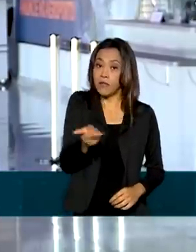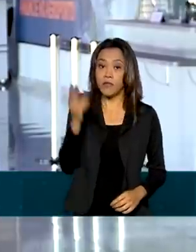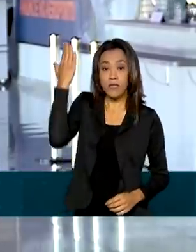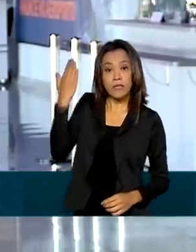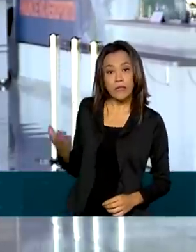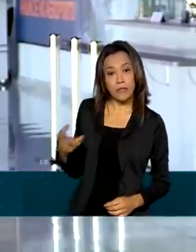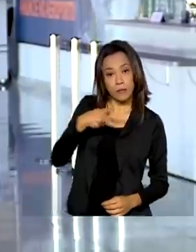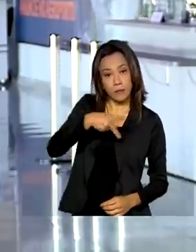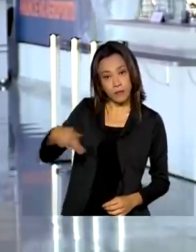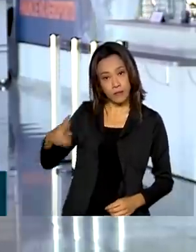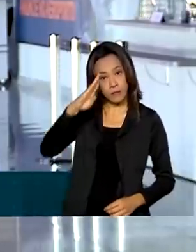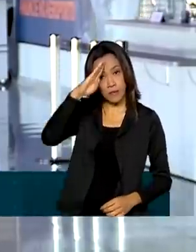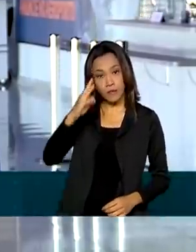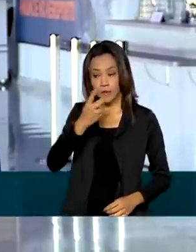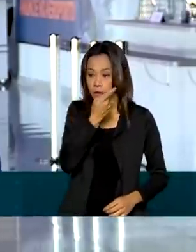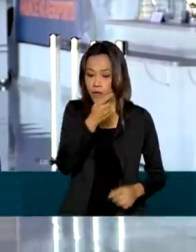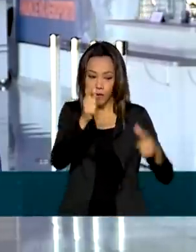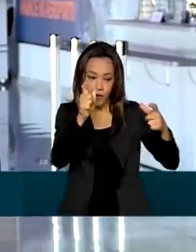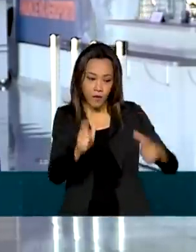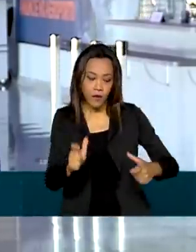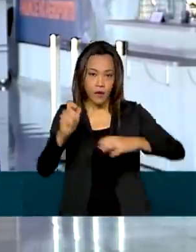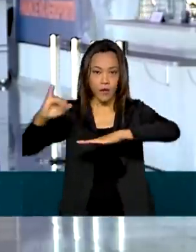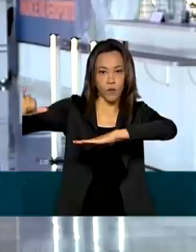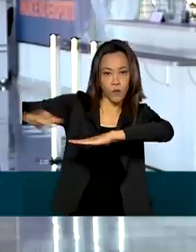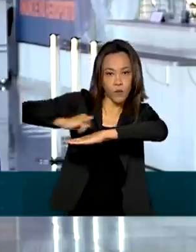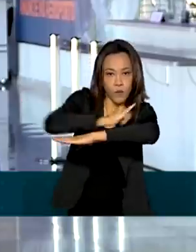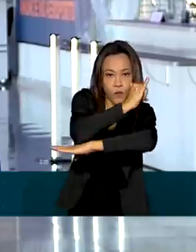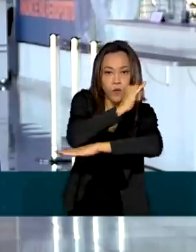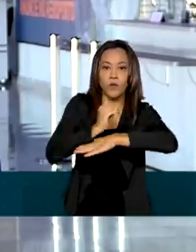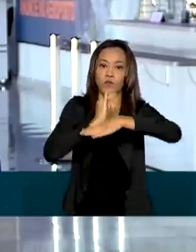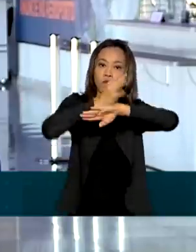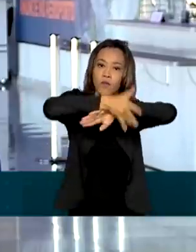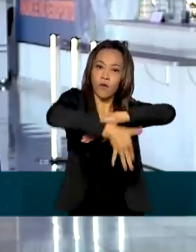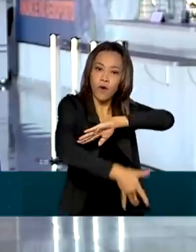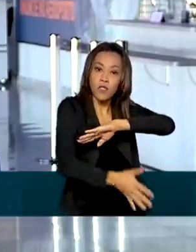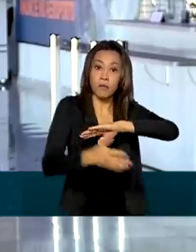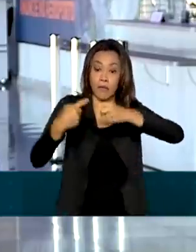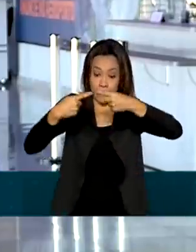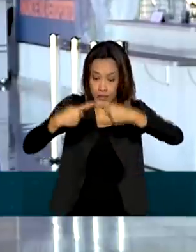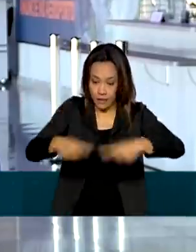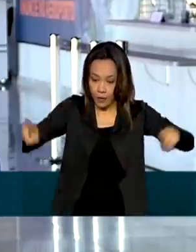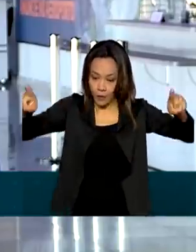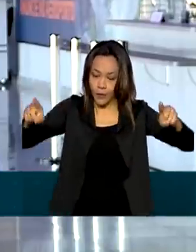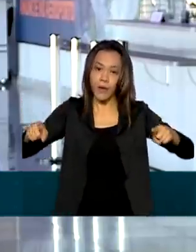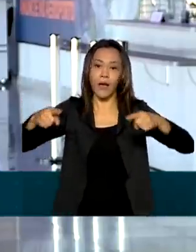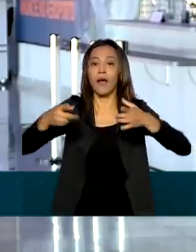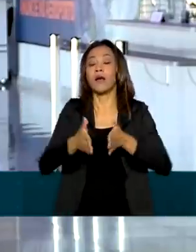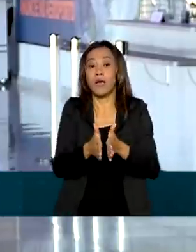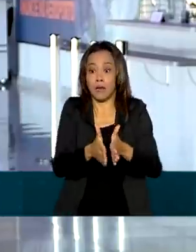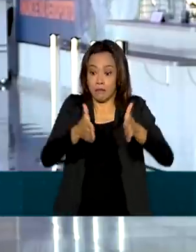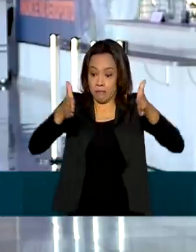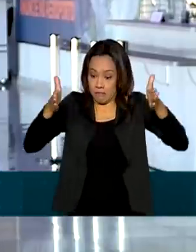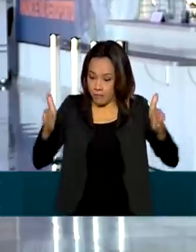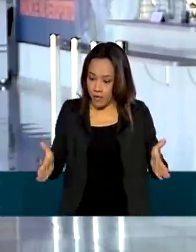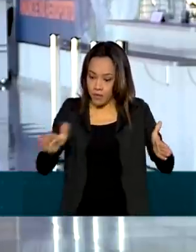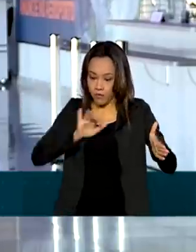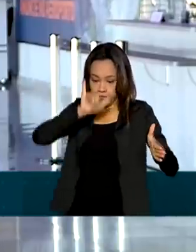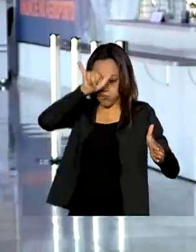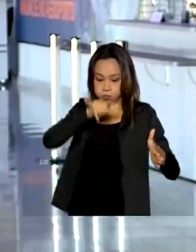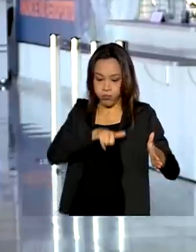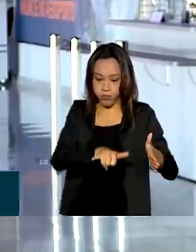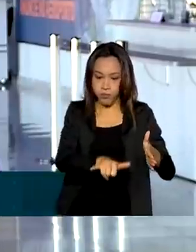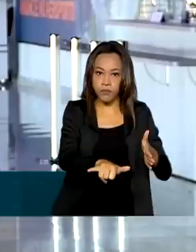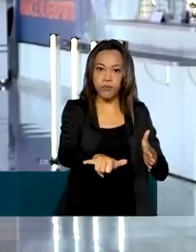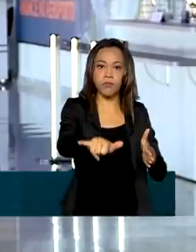presidente Jair bolsonaro Aeroporto de Foz do Iguaçu para inaugurar a ampliação da pista de pousos e decolagens que vai